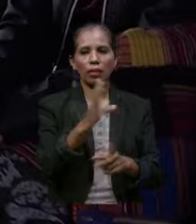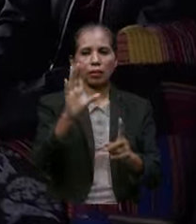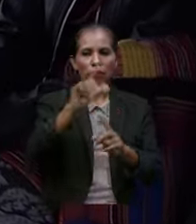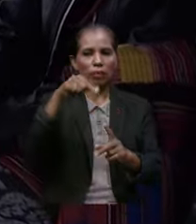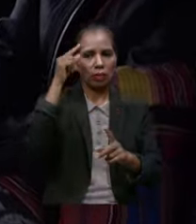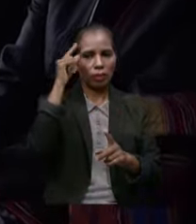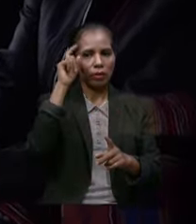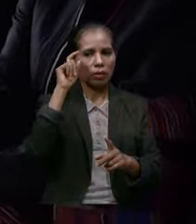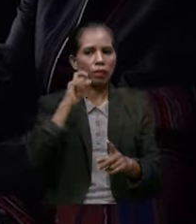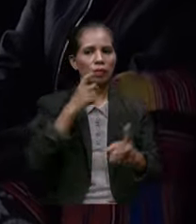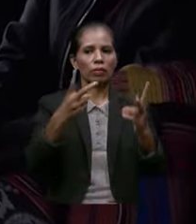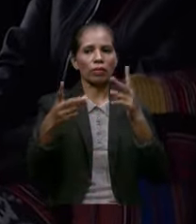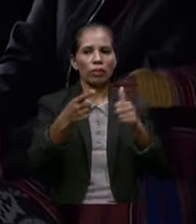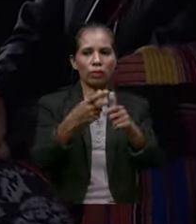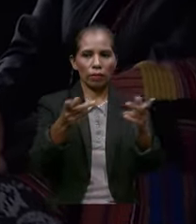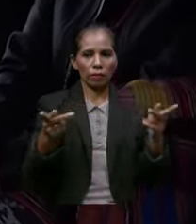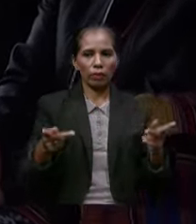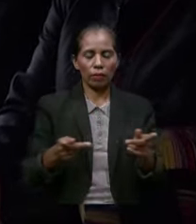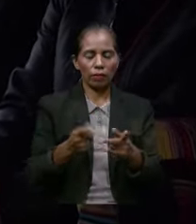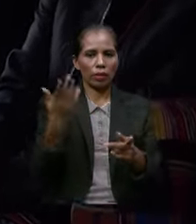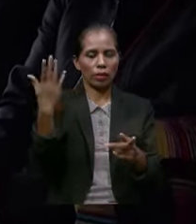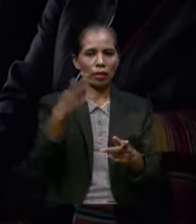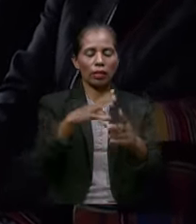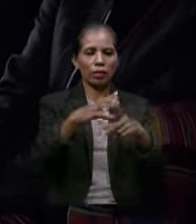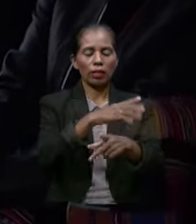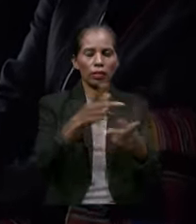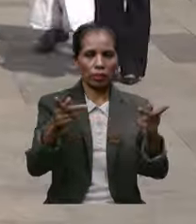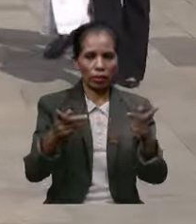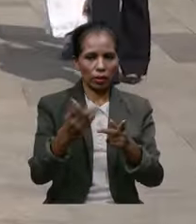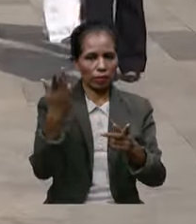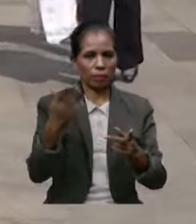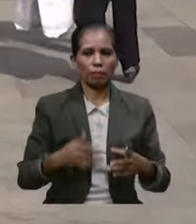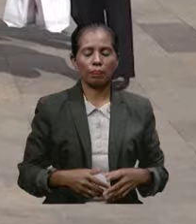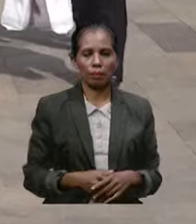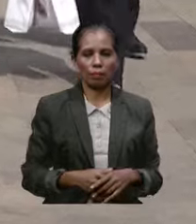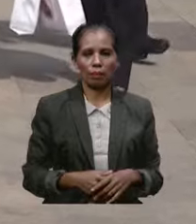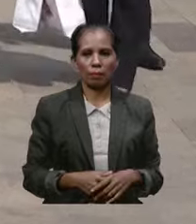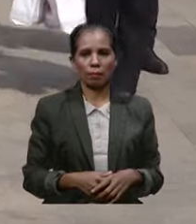Sanana Guzmão visita o lugar em exposição e a Zarin Arsenale.